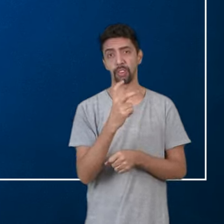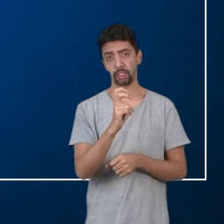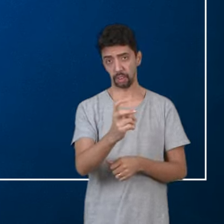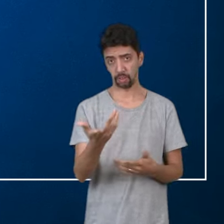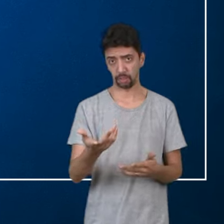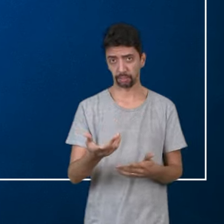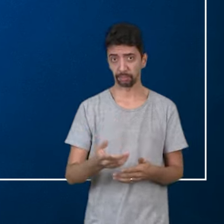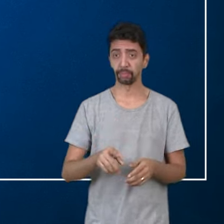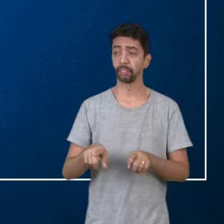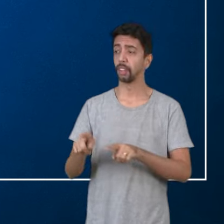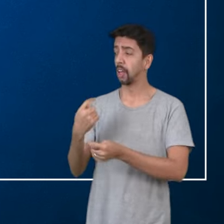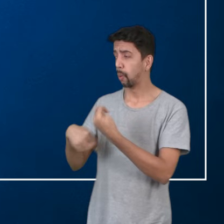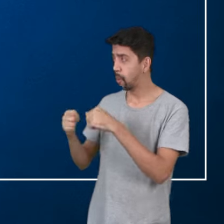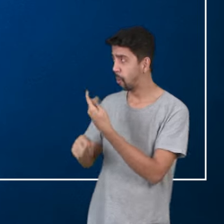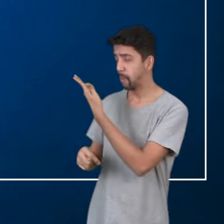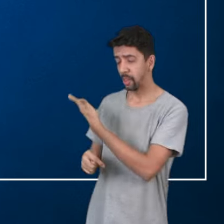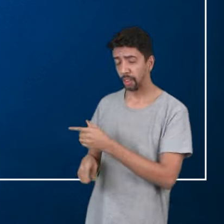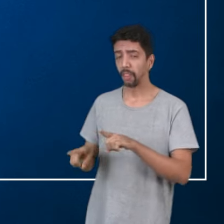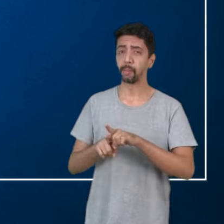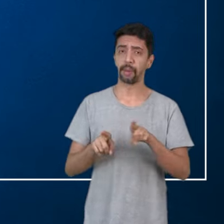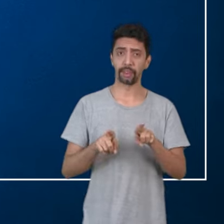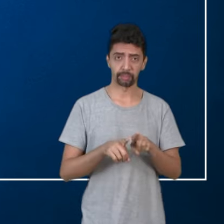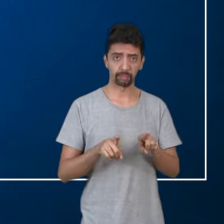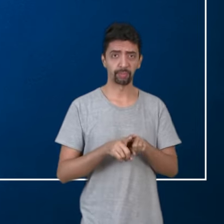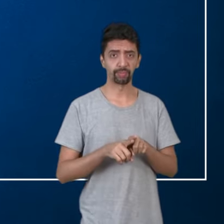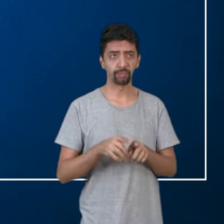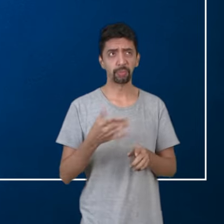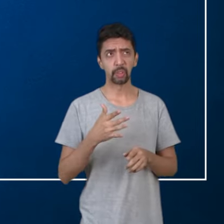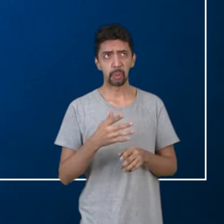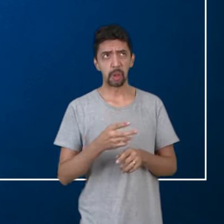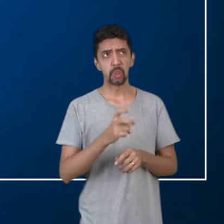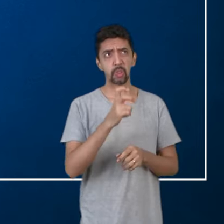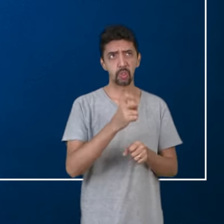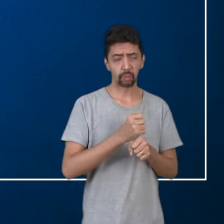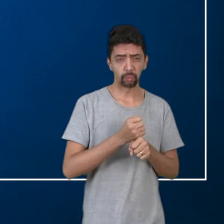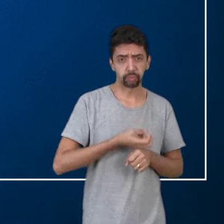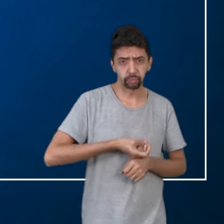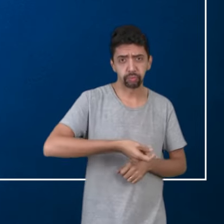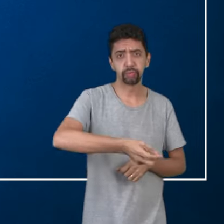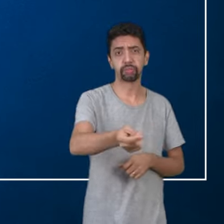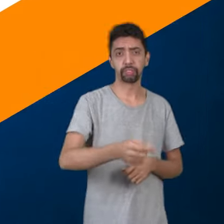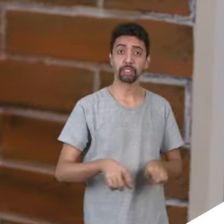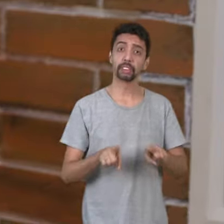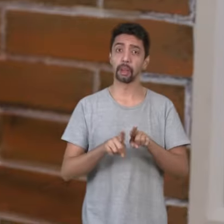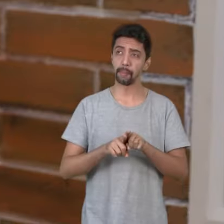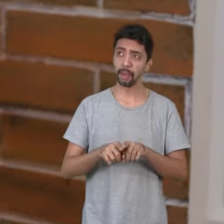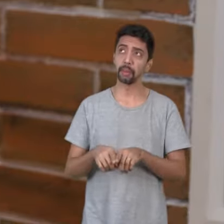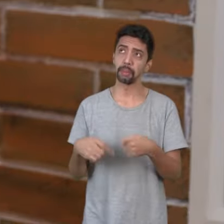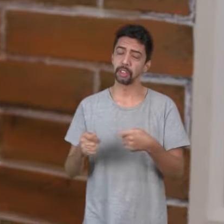conta de luz em 90%, trazendo o retorno do investimento em 5 anos. E vamos também